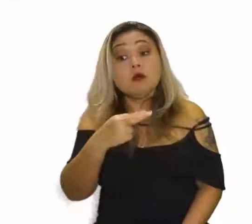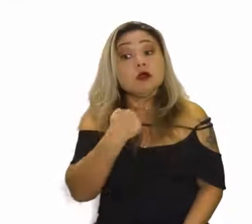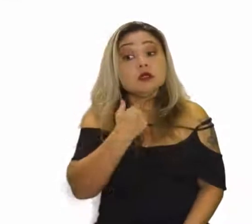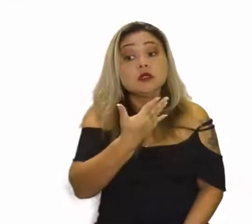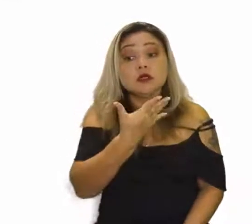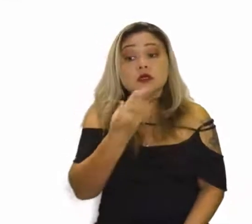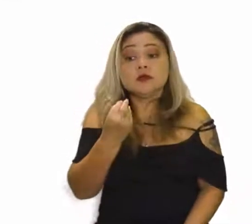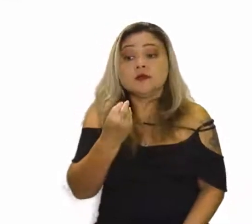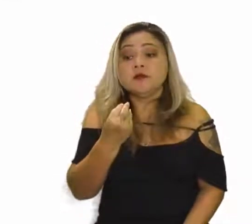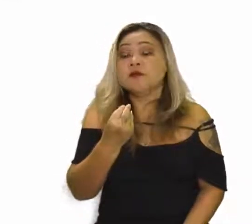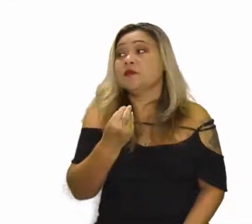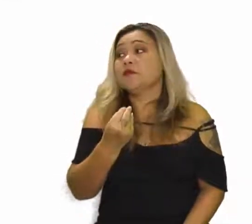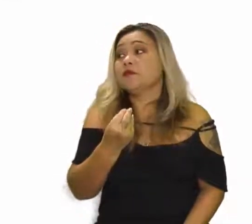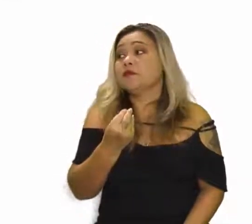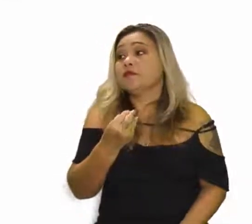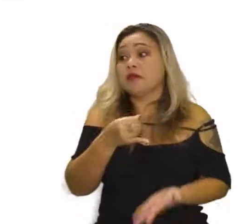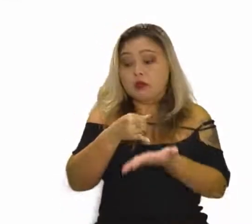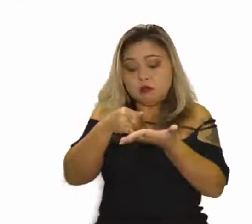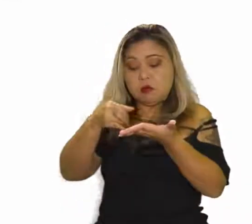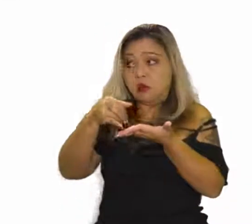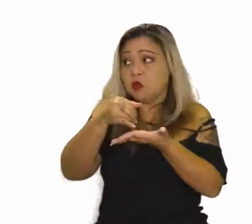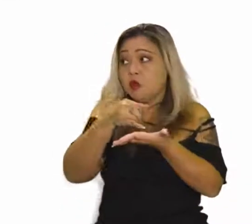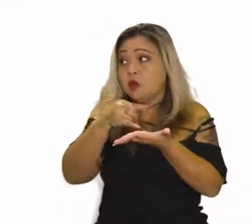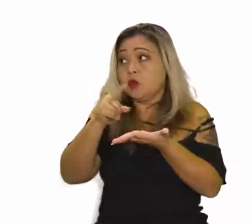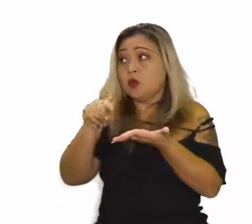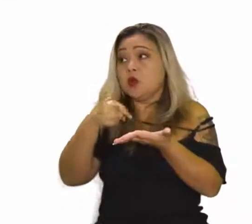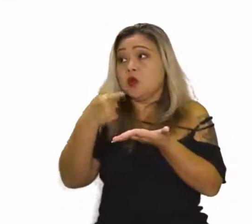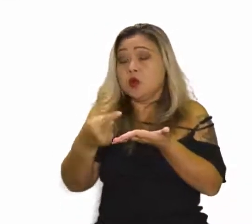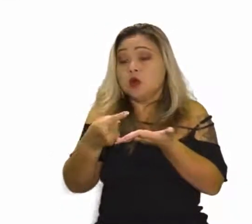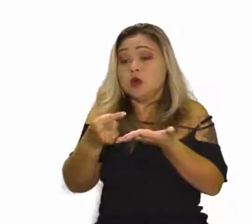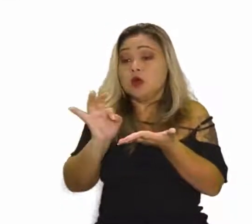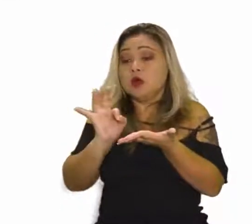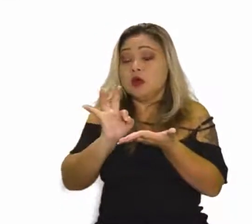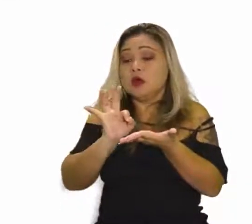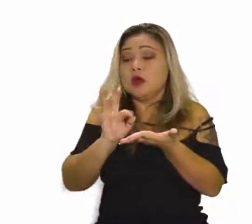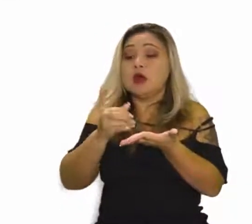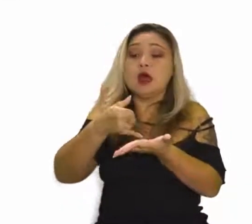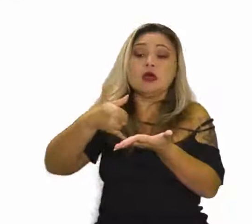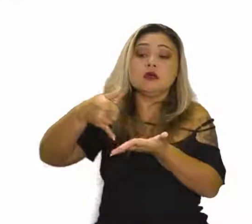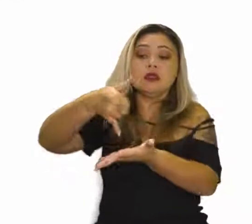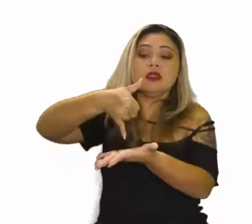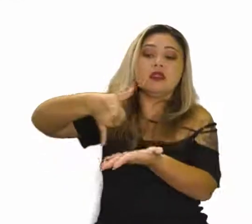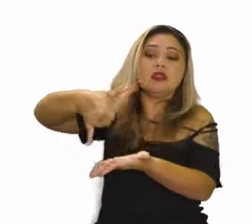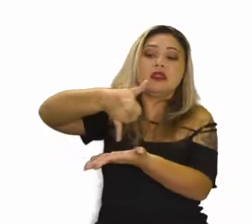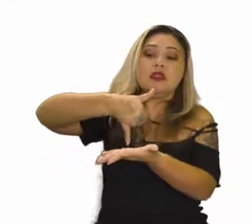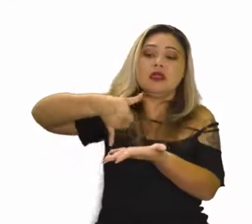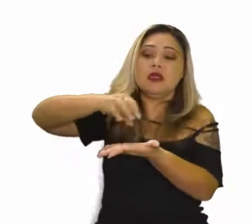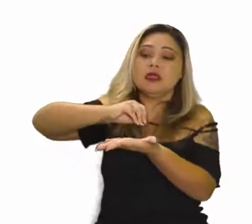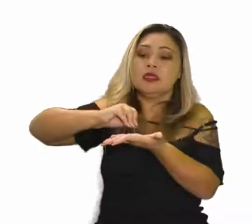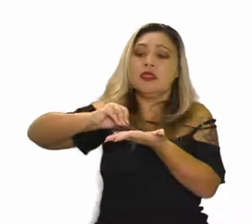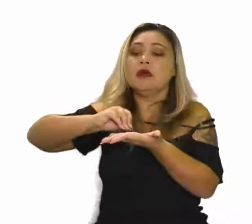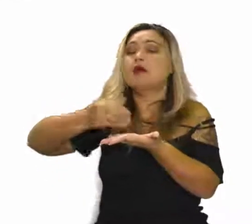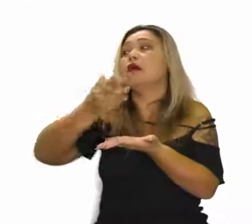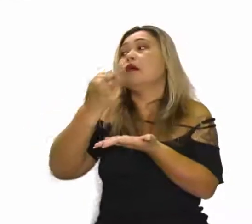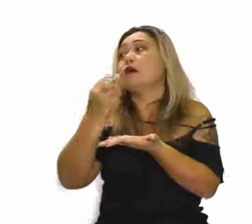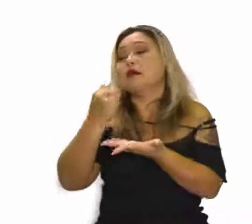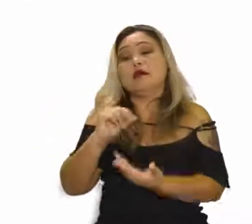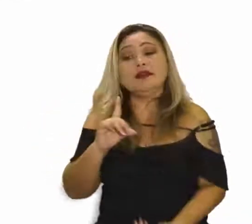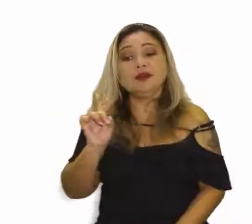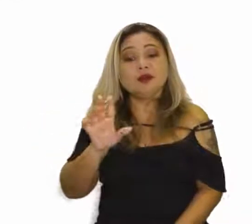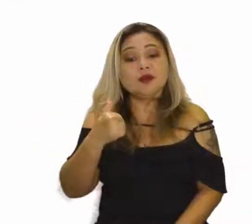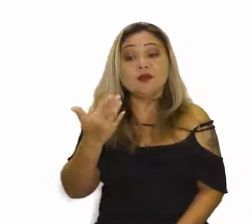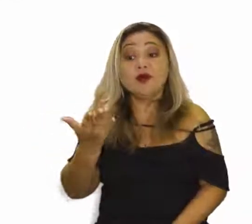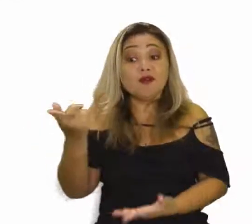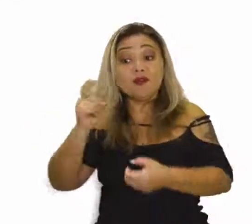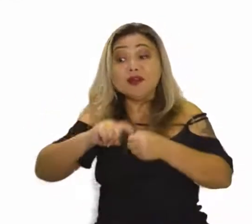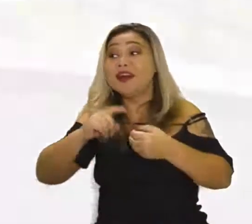esquecer, ela é uma oleaginosa, a não ser que você não coma azeite. Se você está tomando azeite, gente, culpa